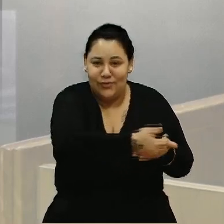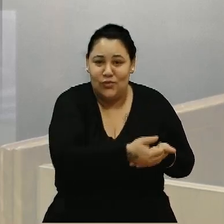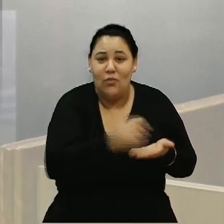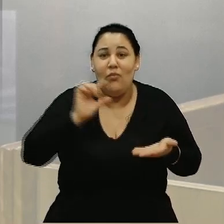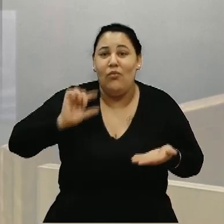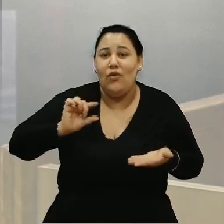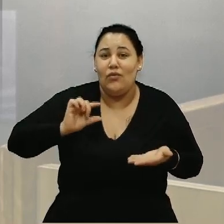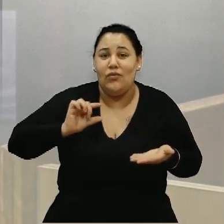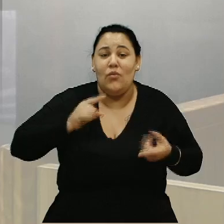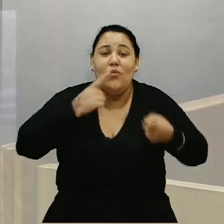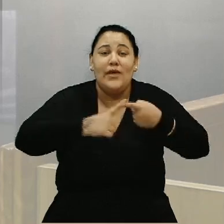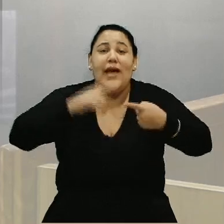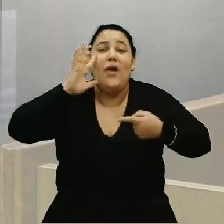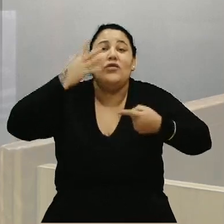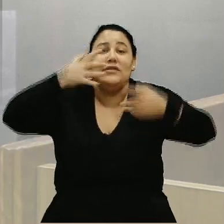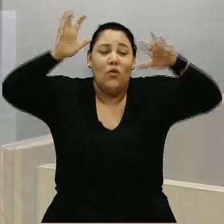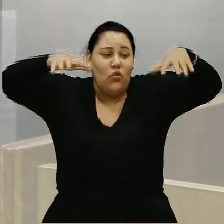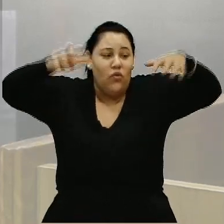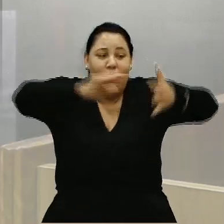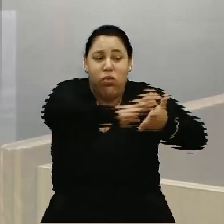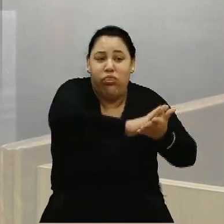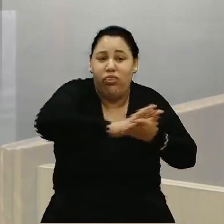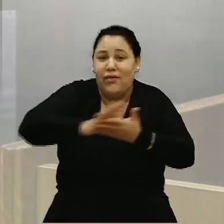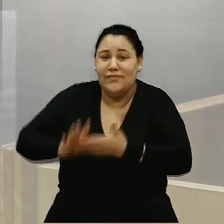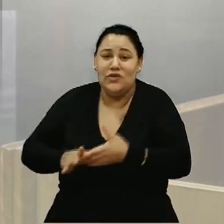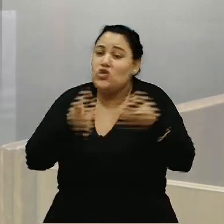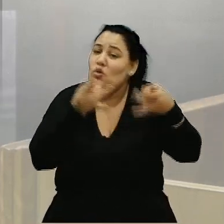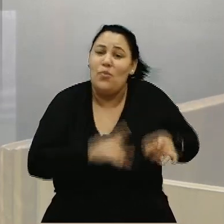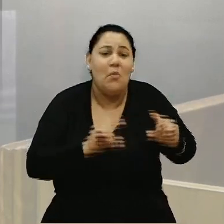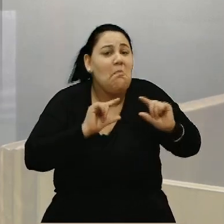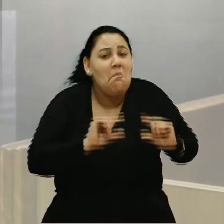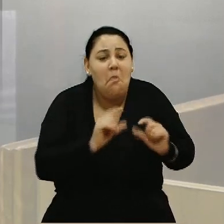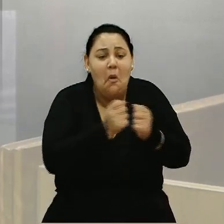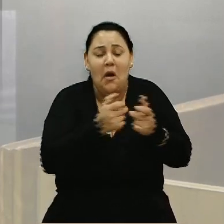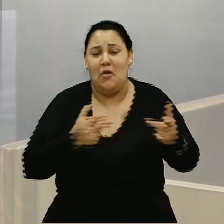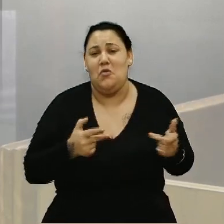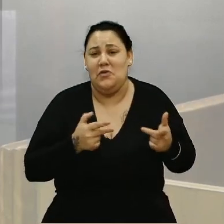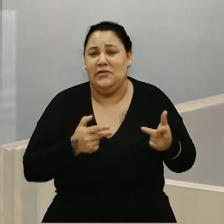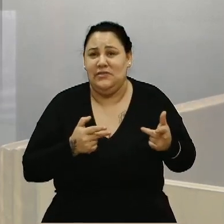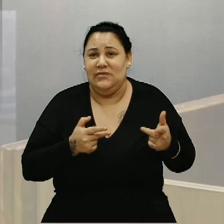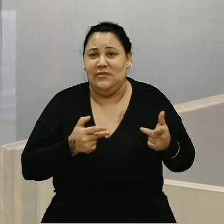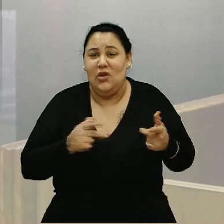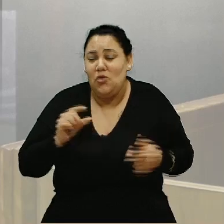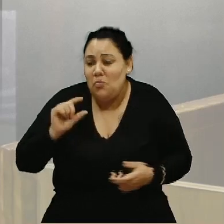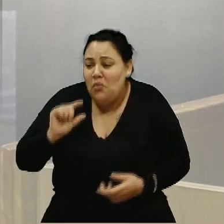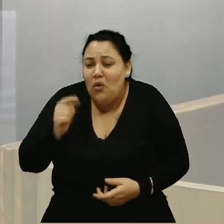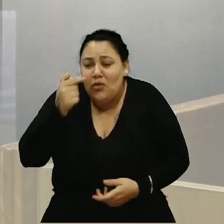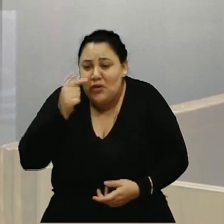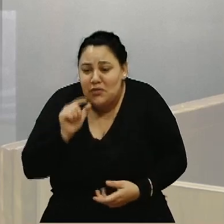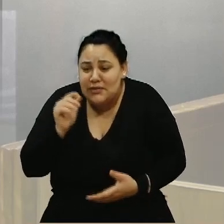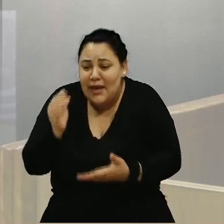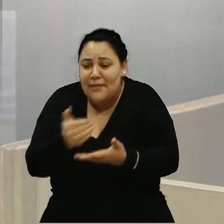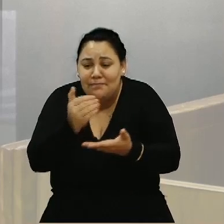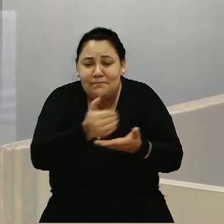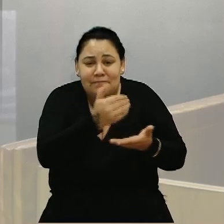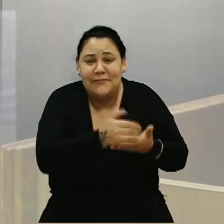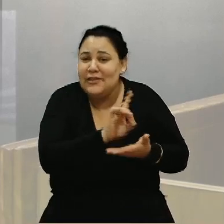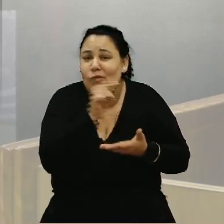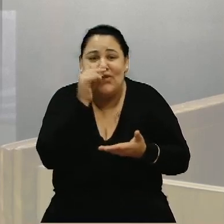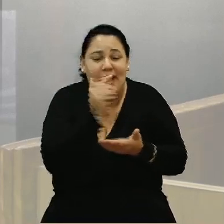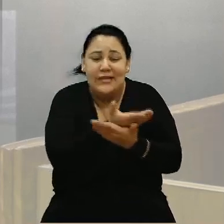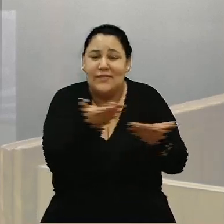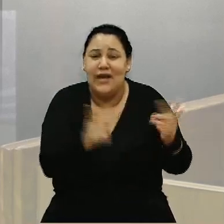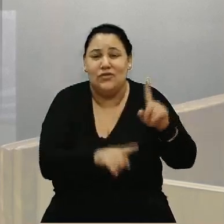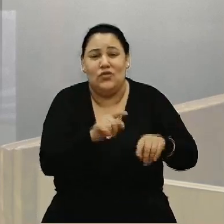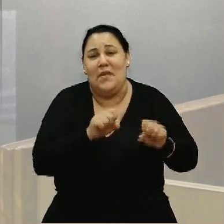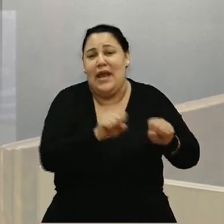ajudando, tá? O pouco que estão conseguindo colher, eles não estão conseguindo espaço nos mercados.